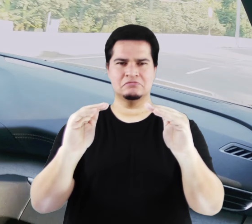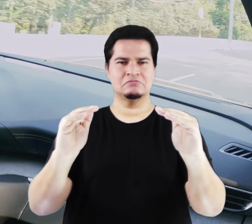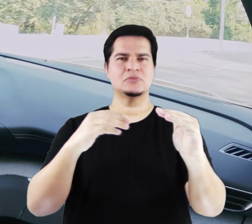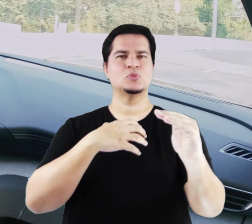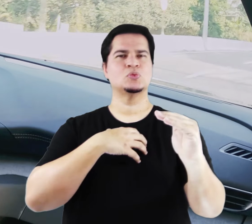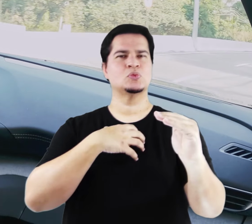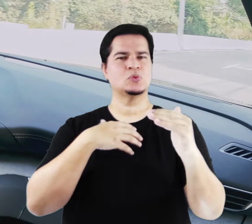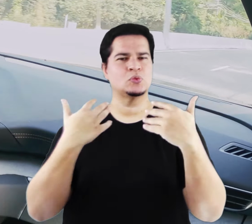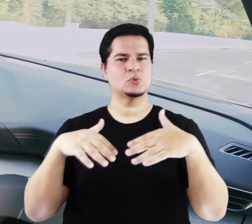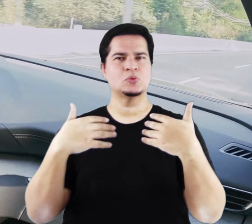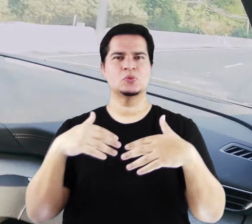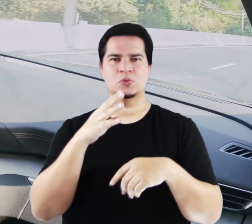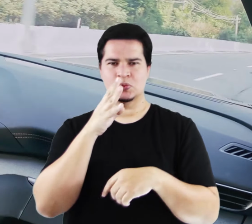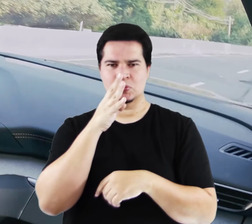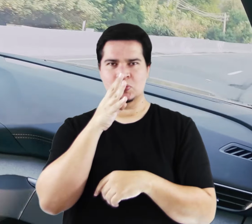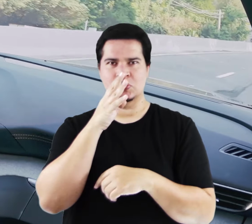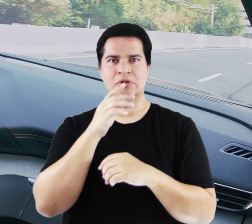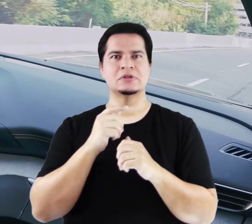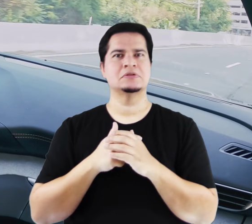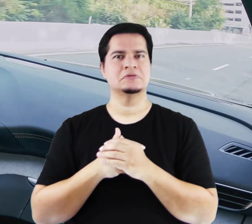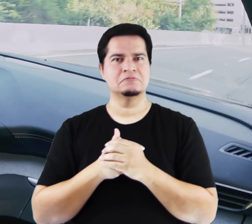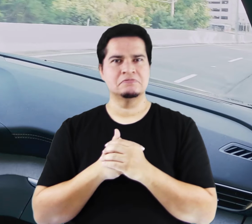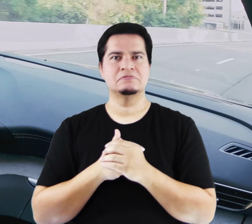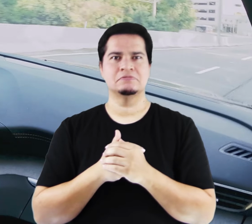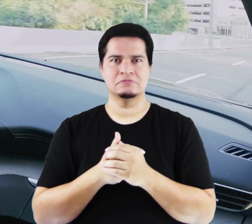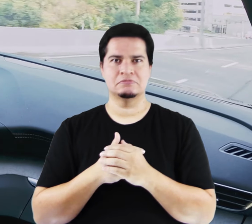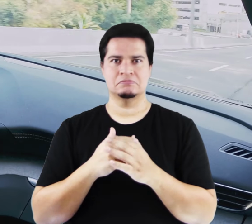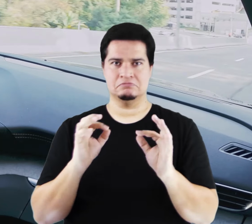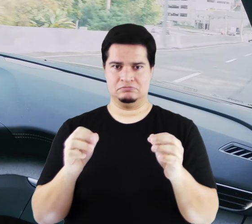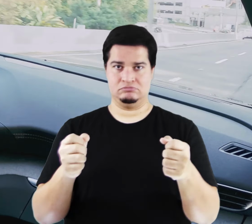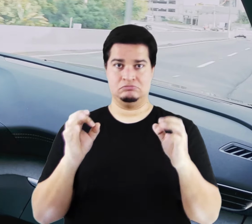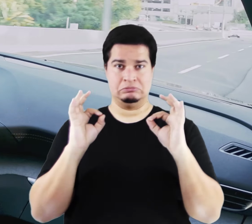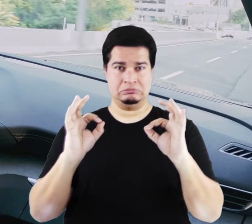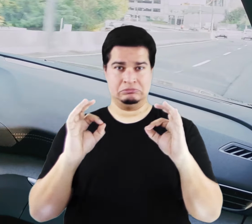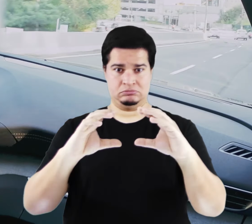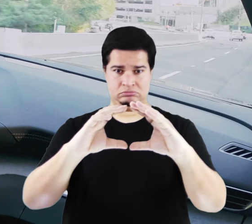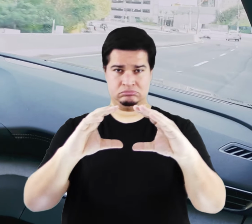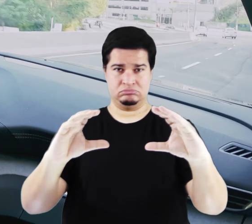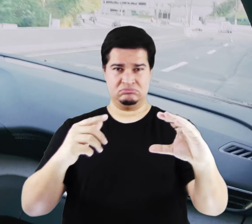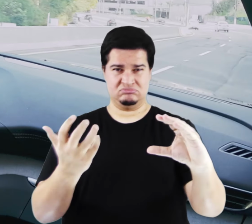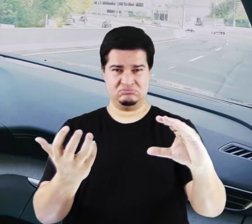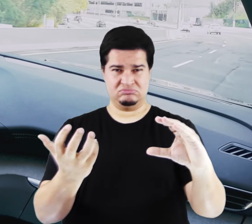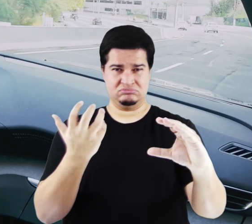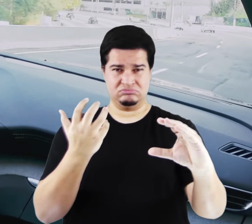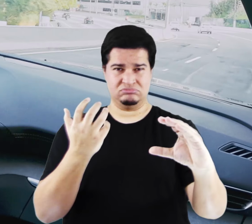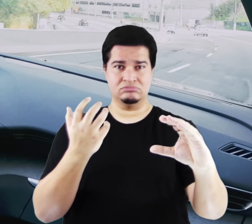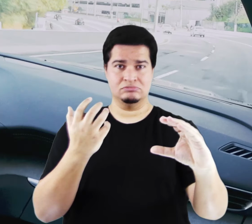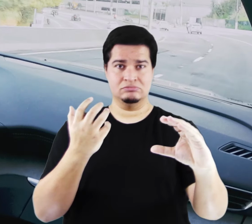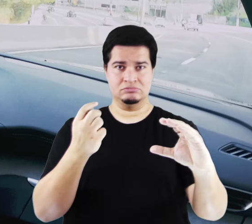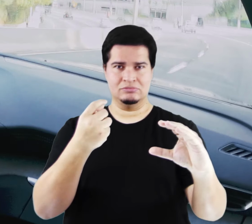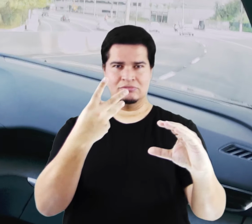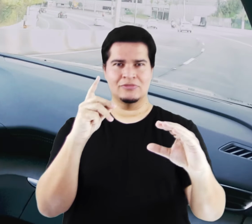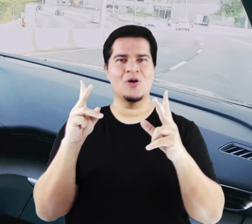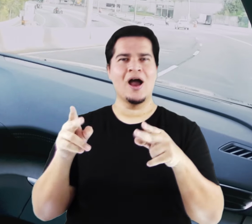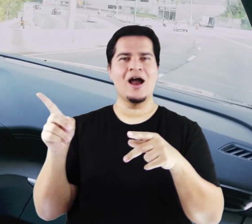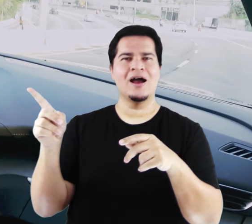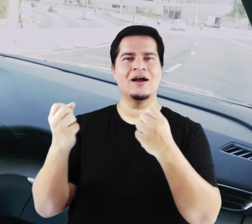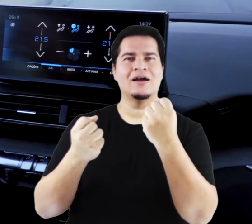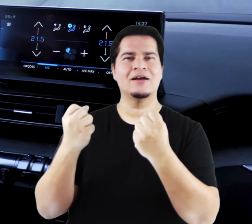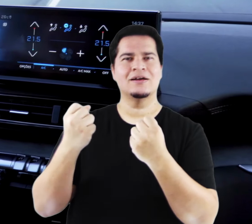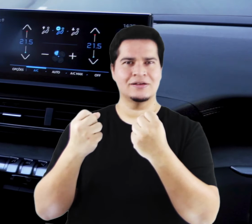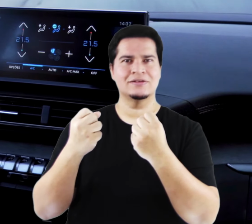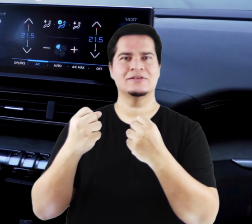aspas, flutuante ali num plano superior, né? Como eu falei, essa experiência seria ainda mais especial se a gente tivesse aqui, né, um